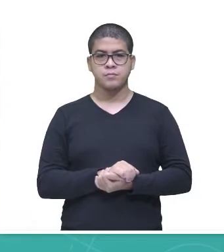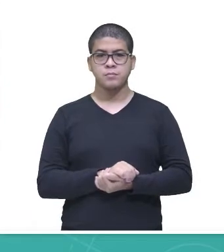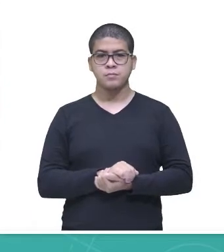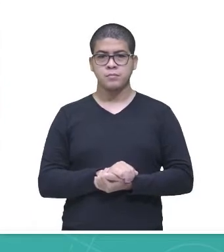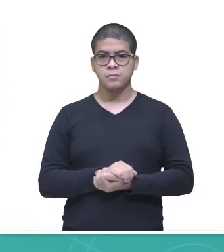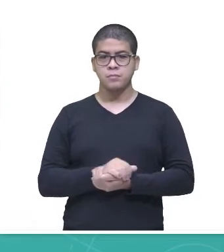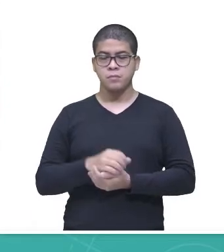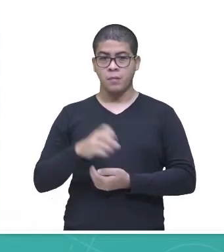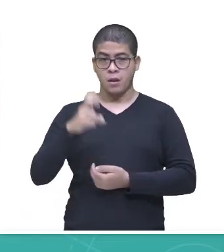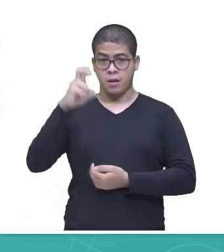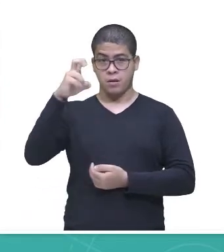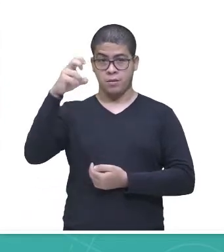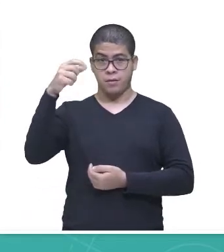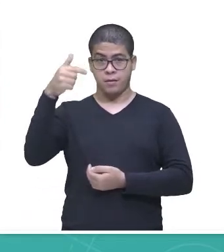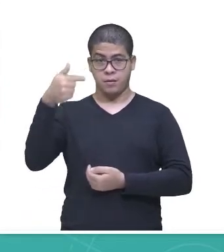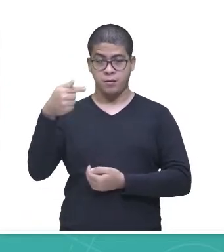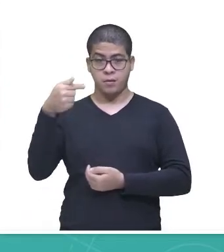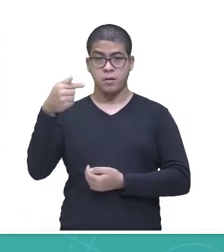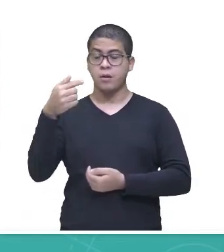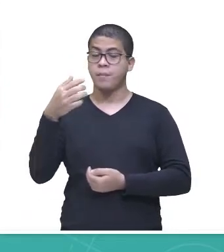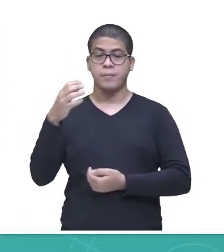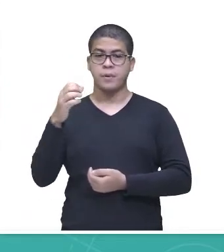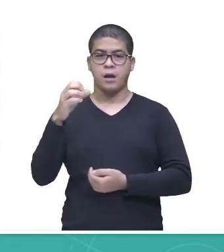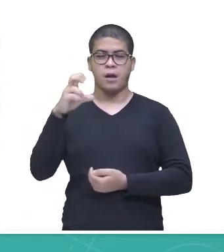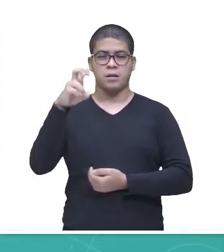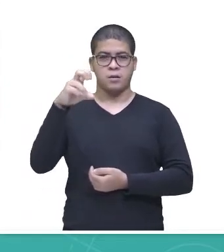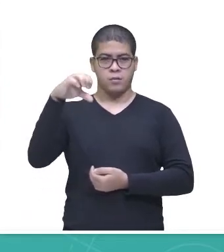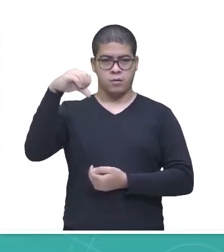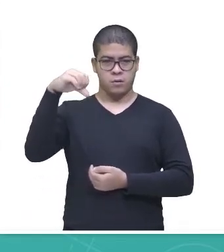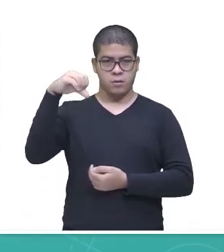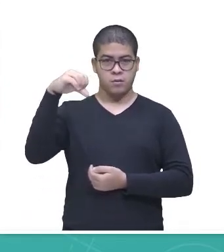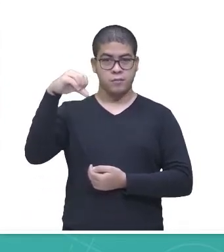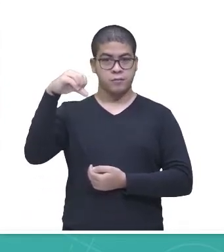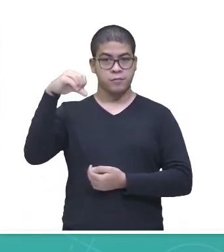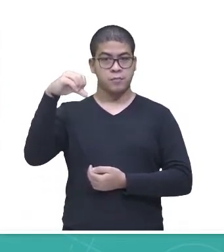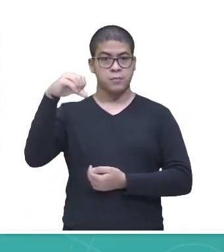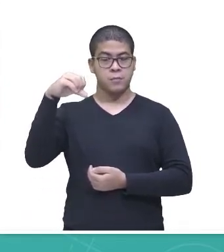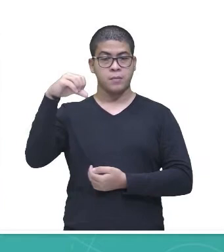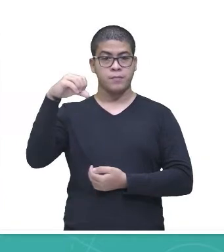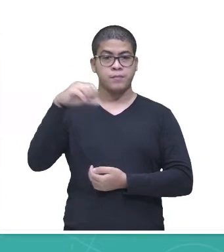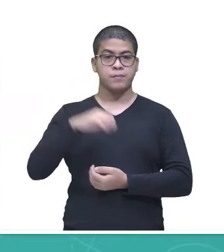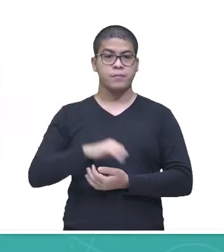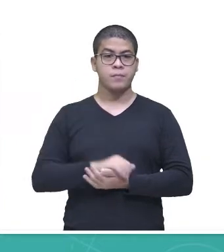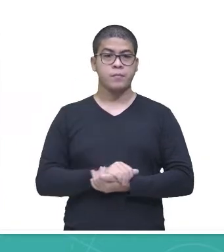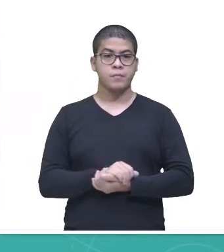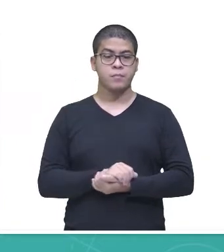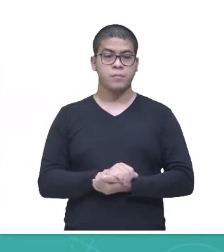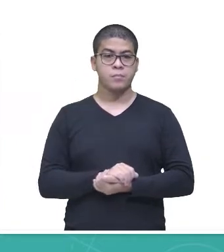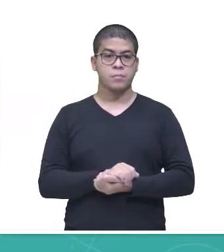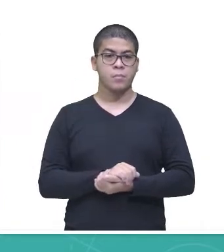59 é maior que 52, então, tudo certo.